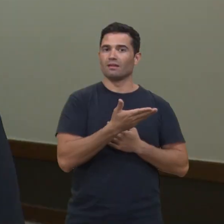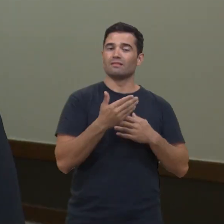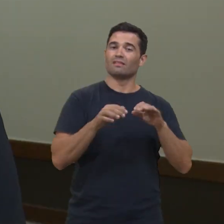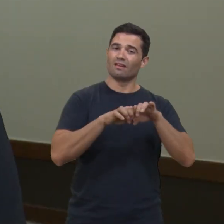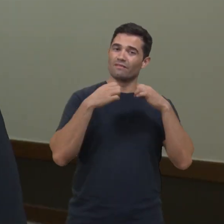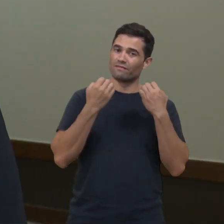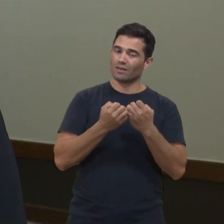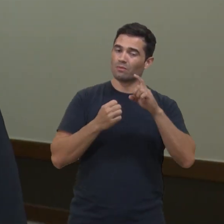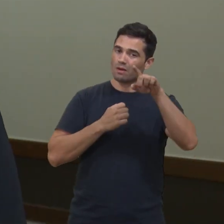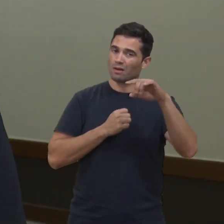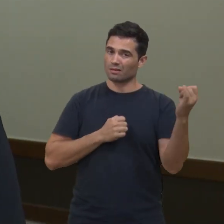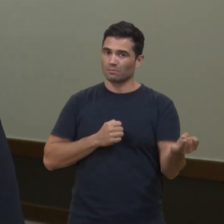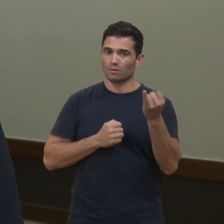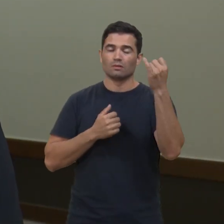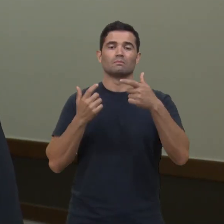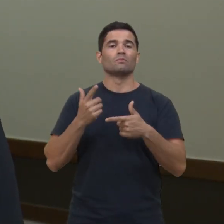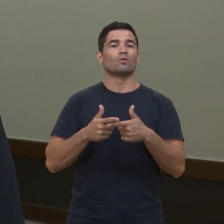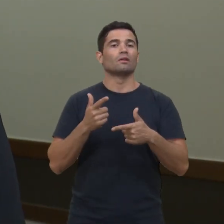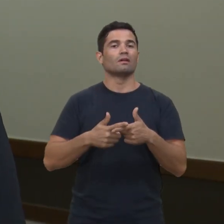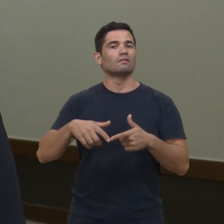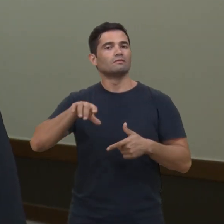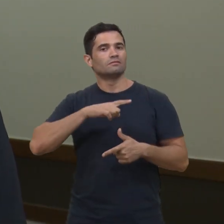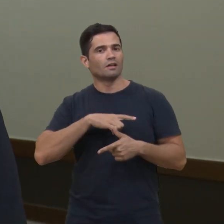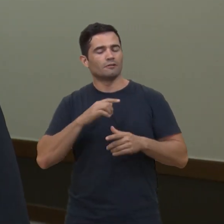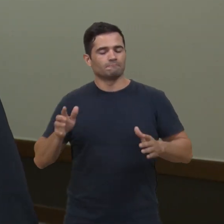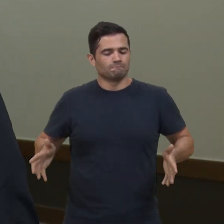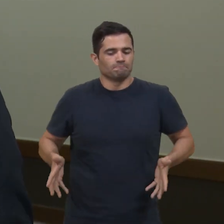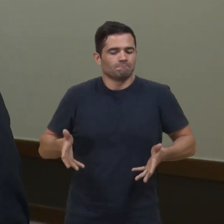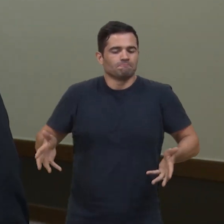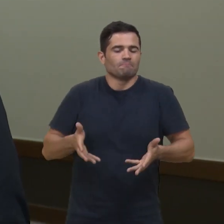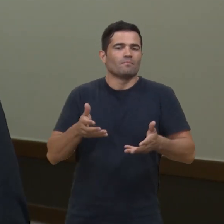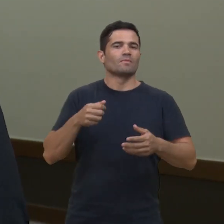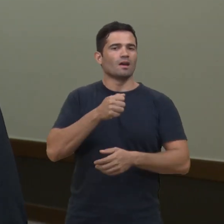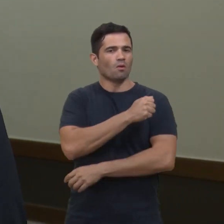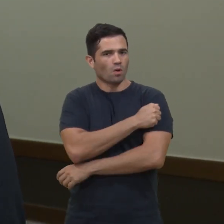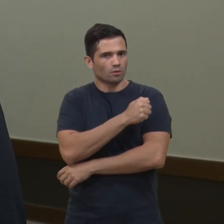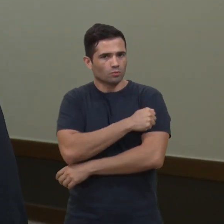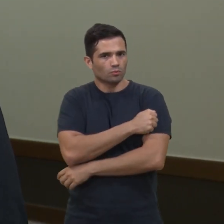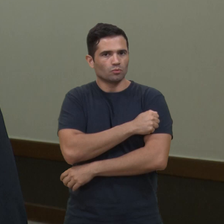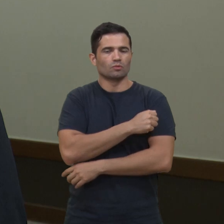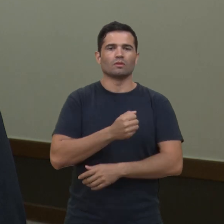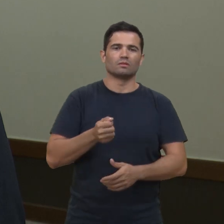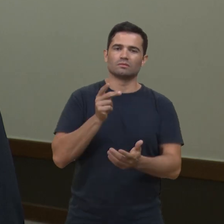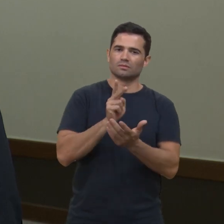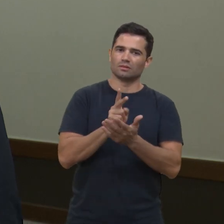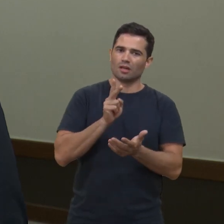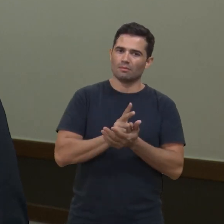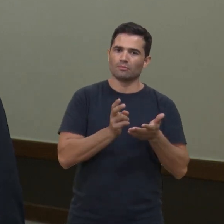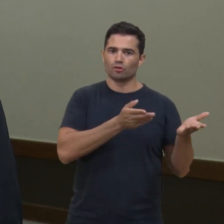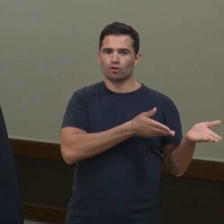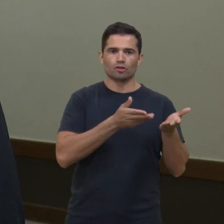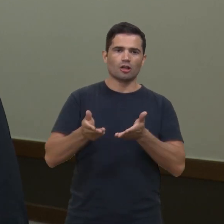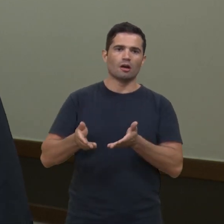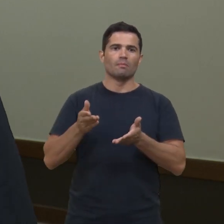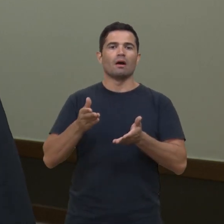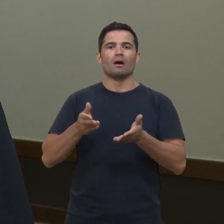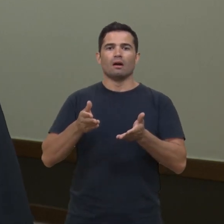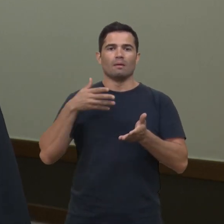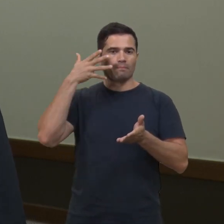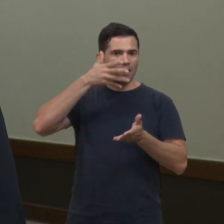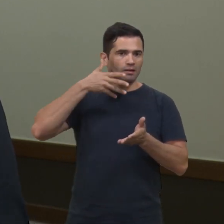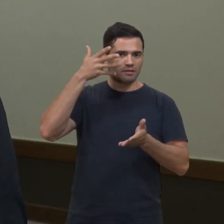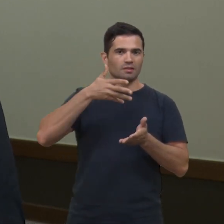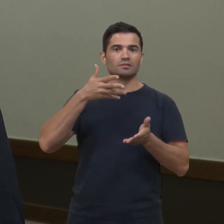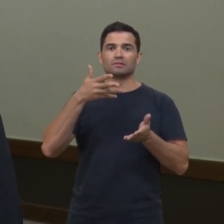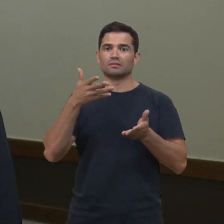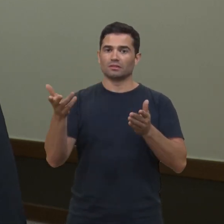reflexão. Esse evento ele é importantíssimo, até mesmo como uma forma de inspiração para os nossos alunos, pois sempre trazemos palestrantes